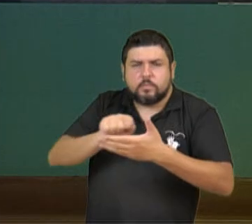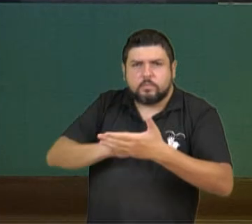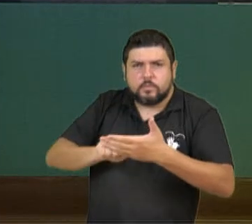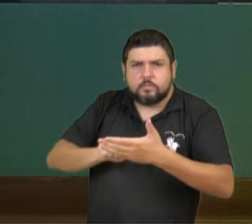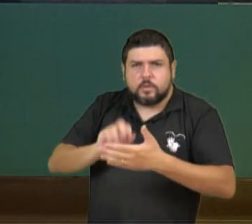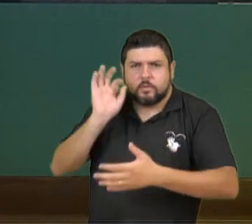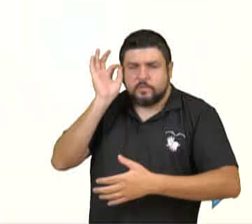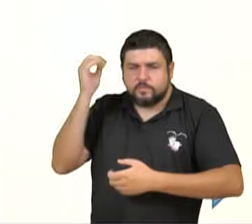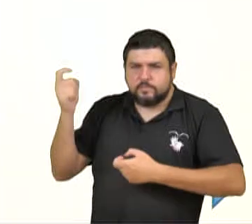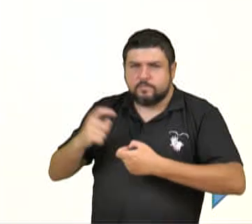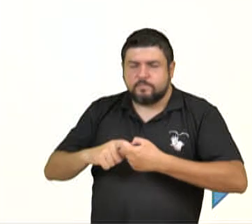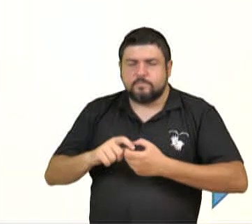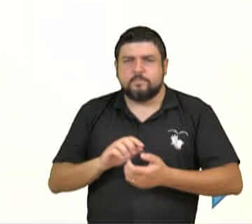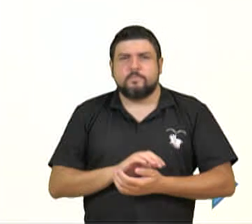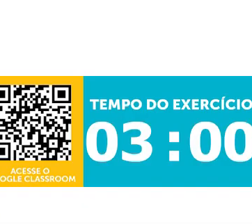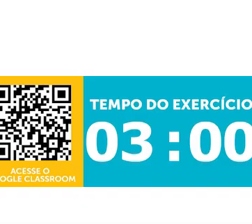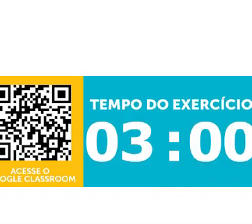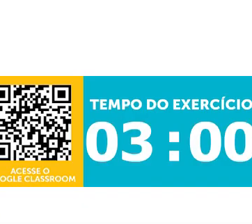conteúdos. Voltamos já já.